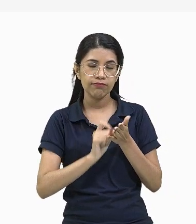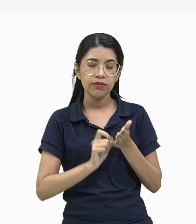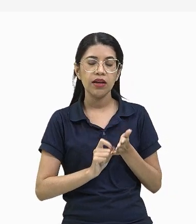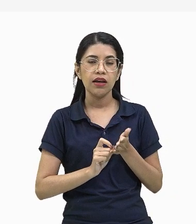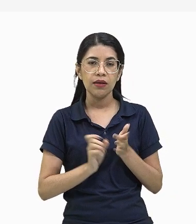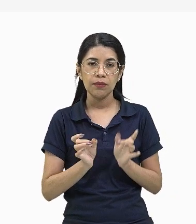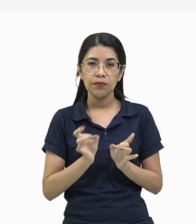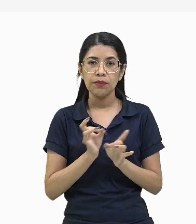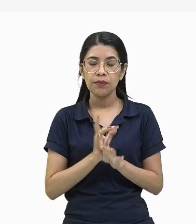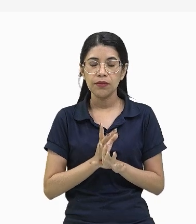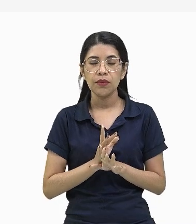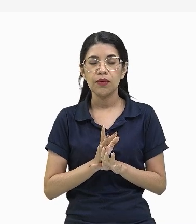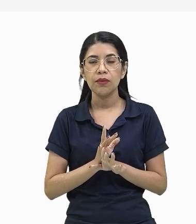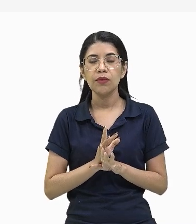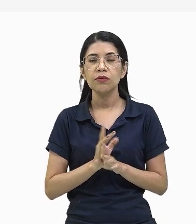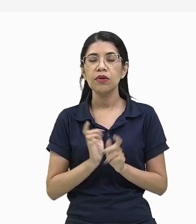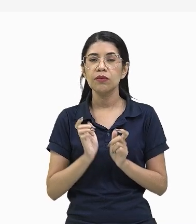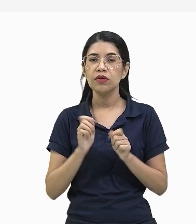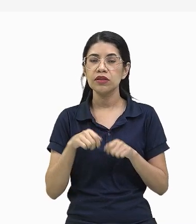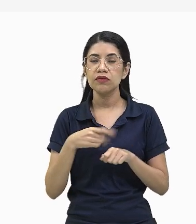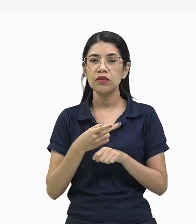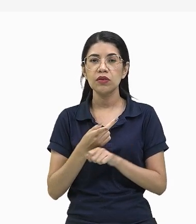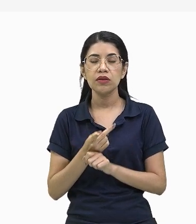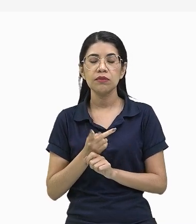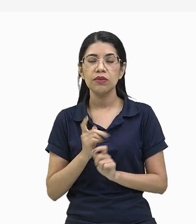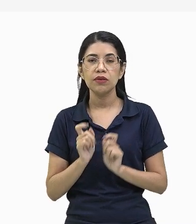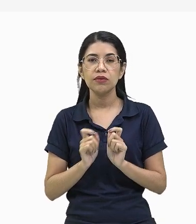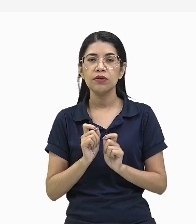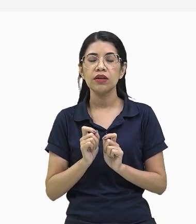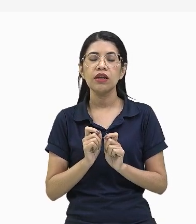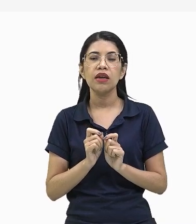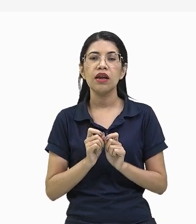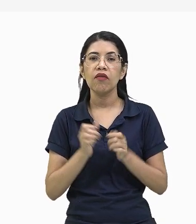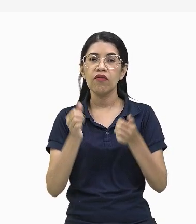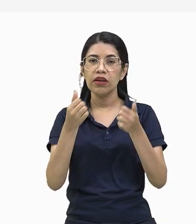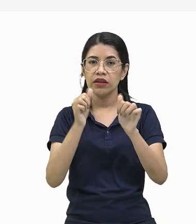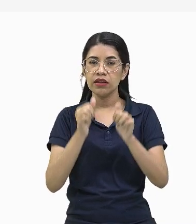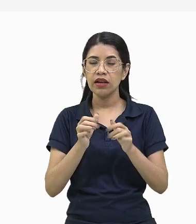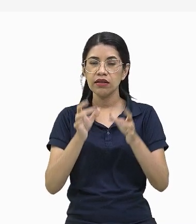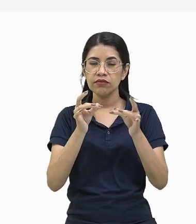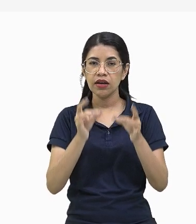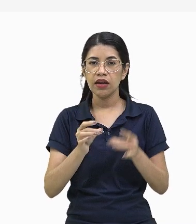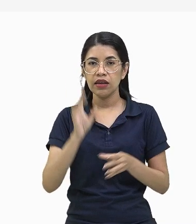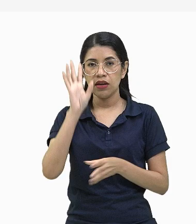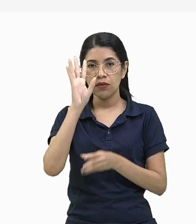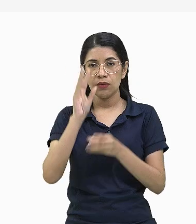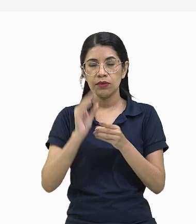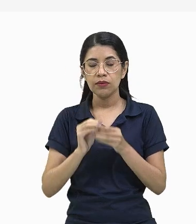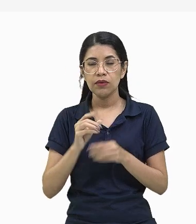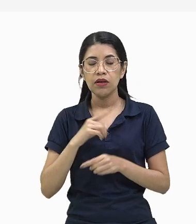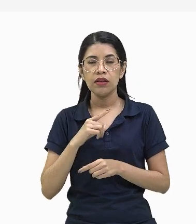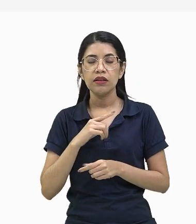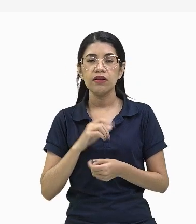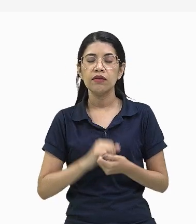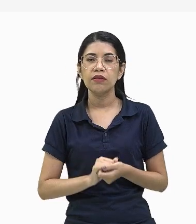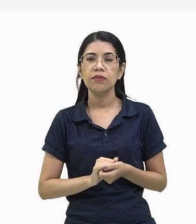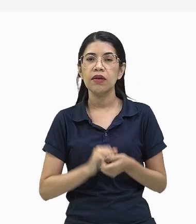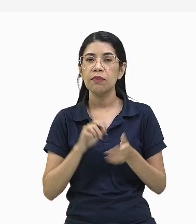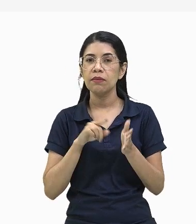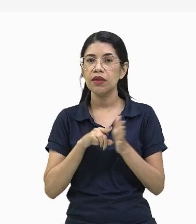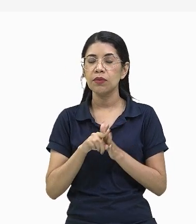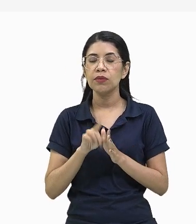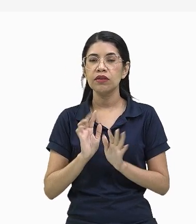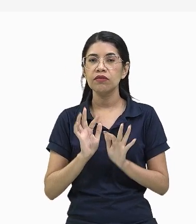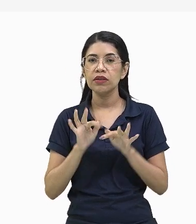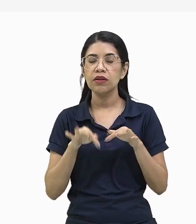bonitinho, né? Para que eles cheguem a uma conclusão, a responder a pergunta,